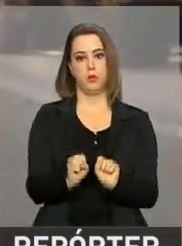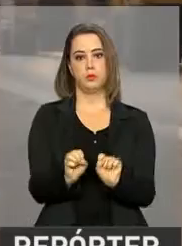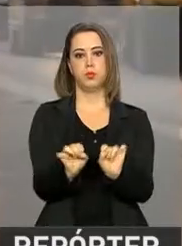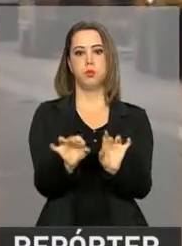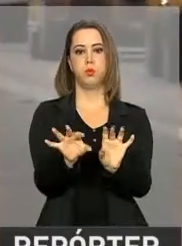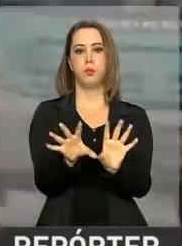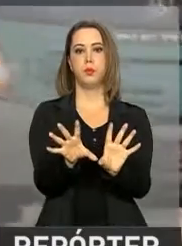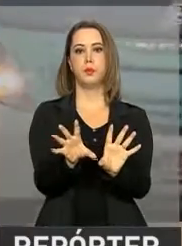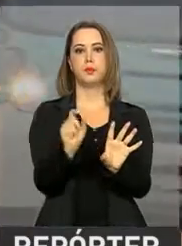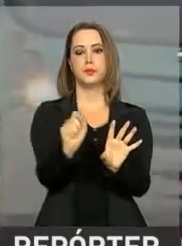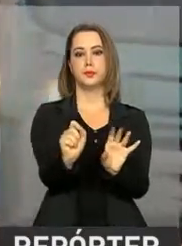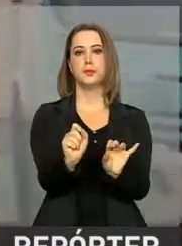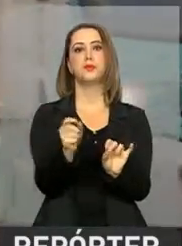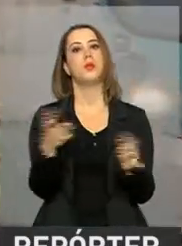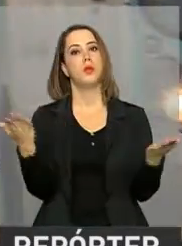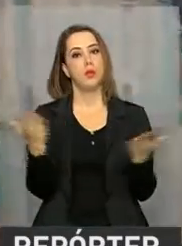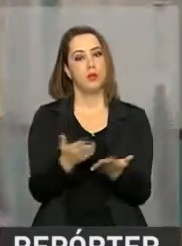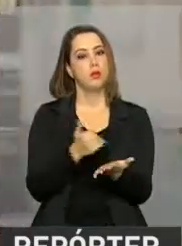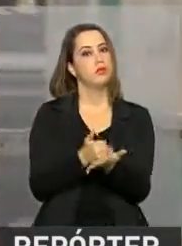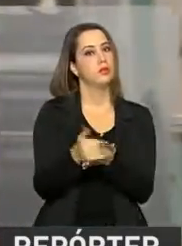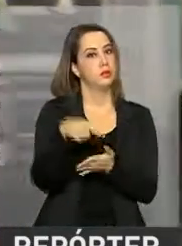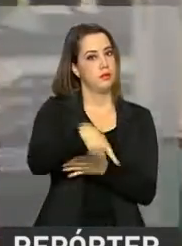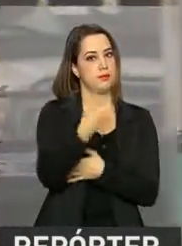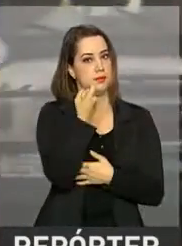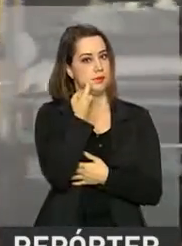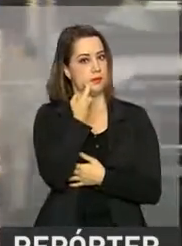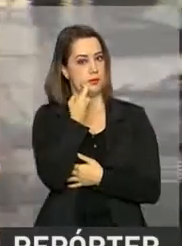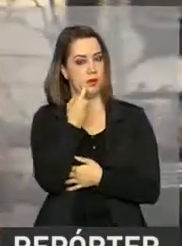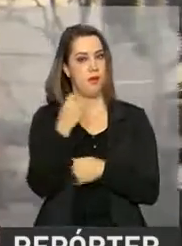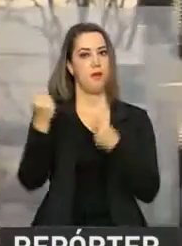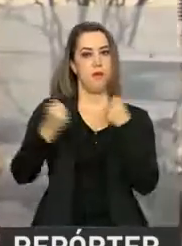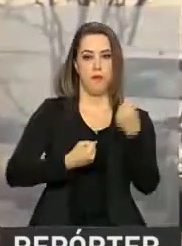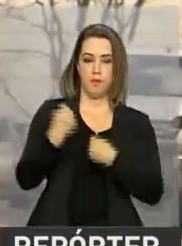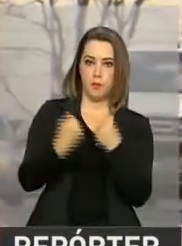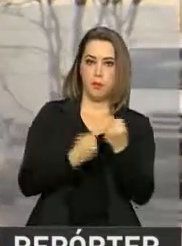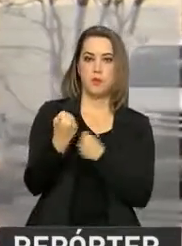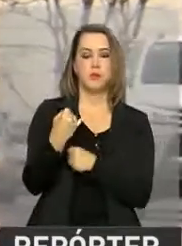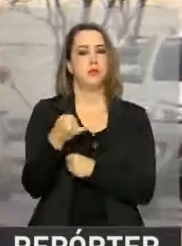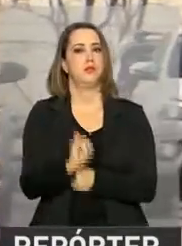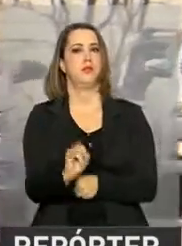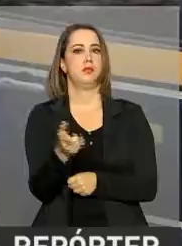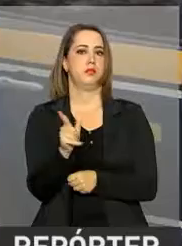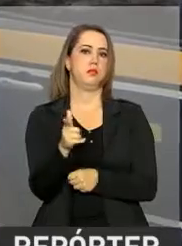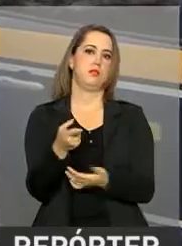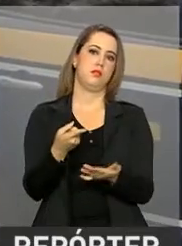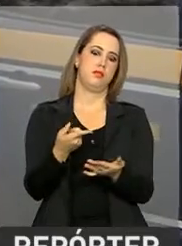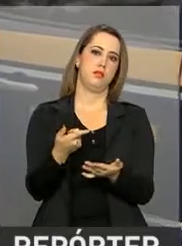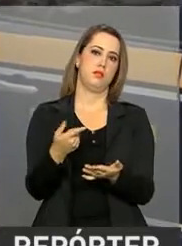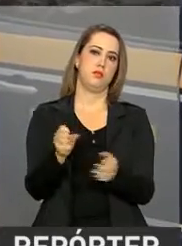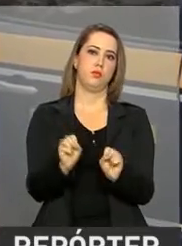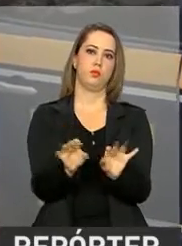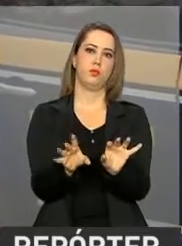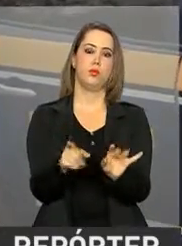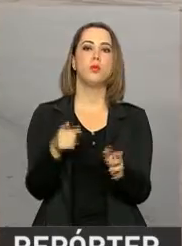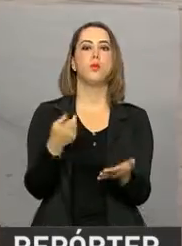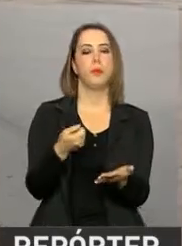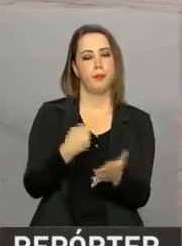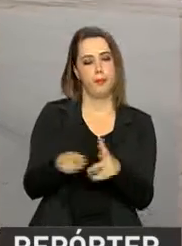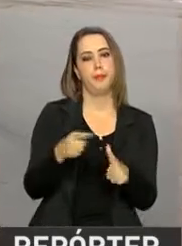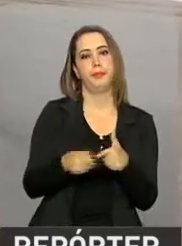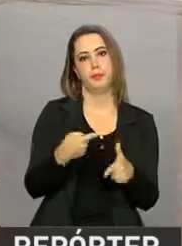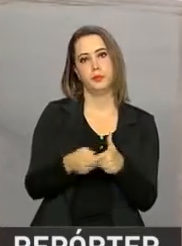nas rodovias a partir desta sexta feira motoristas que não seguirem a lei serão multados nesta semana